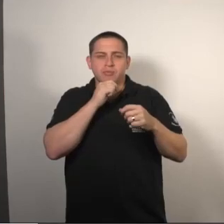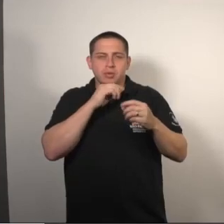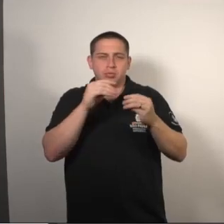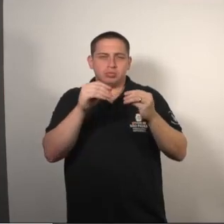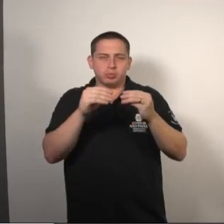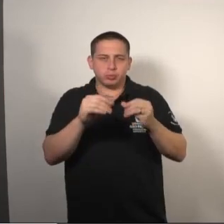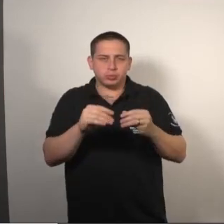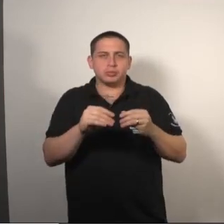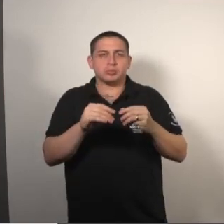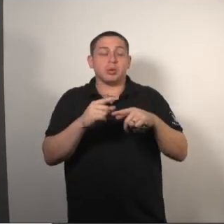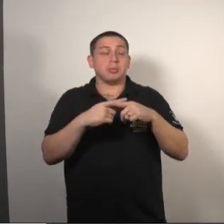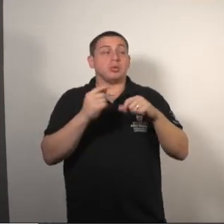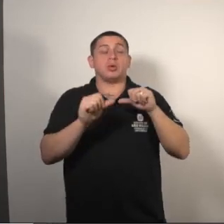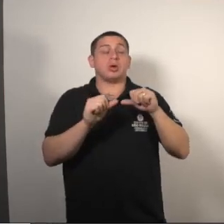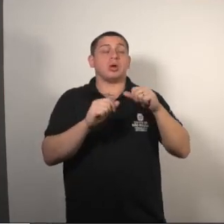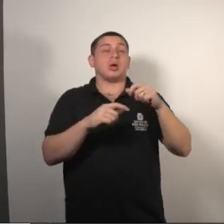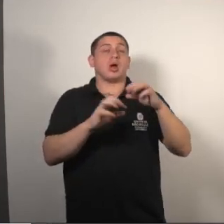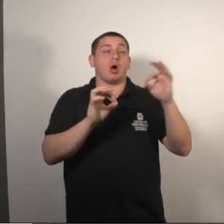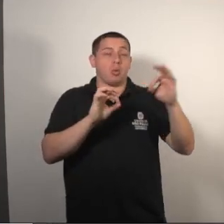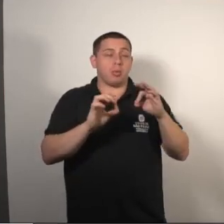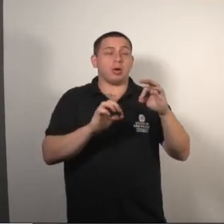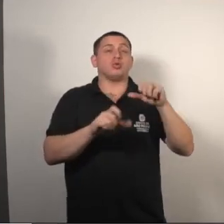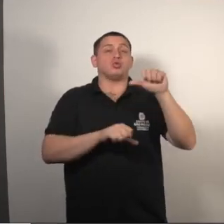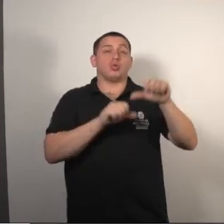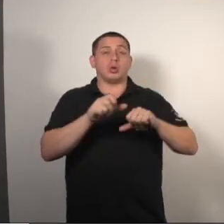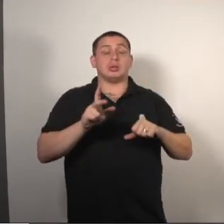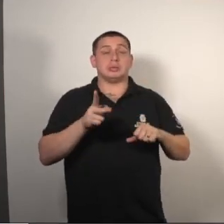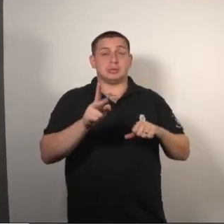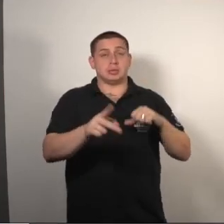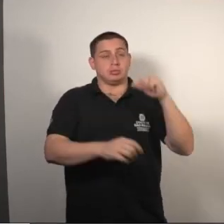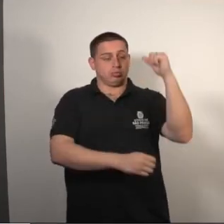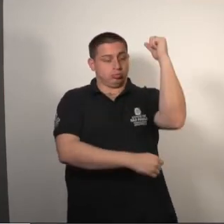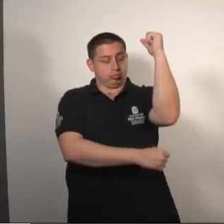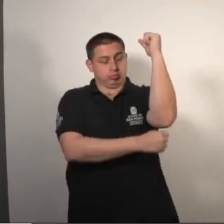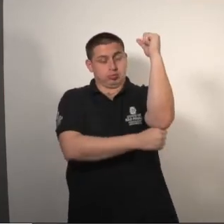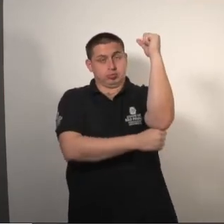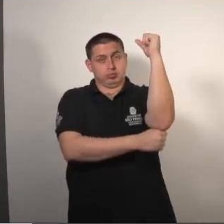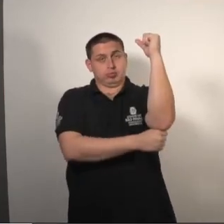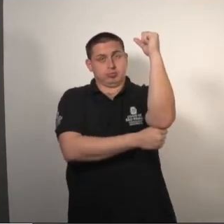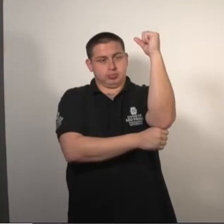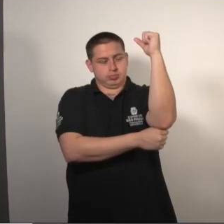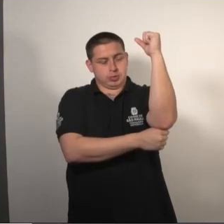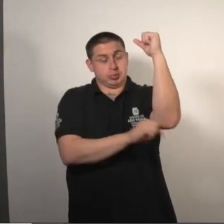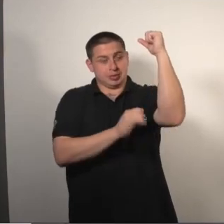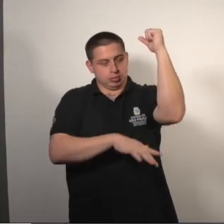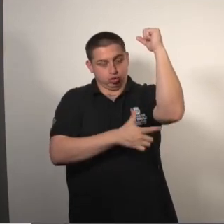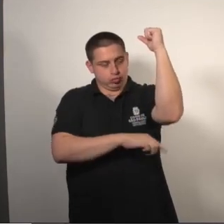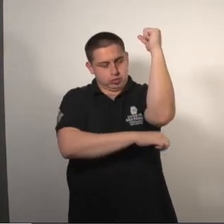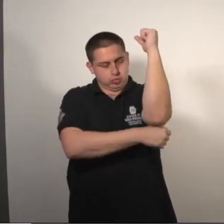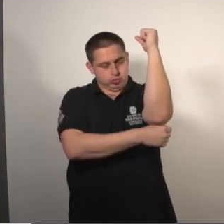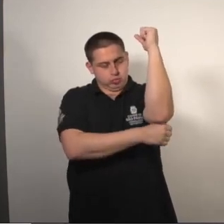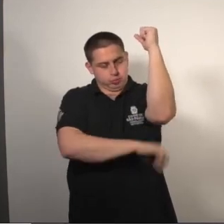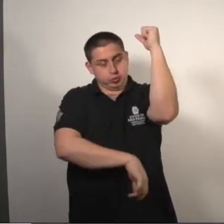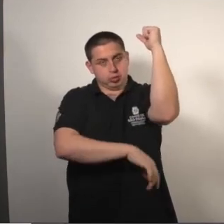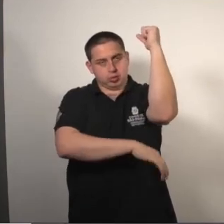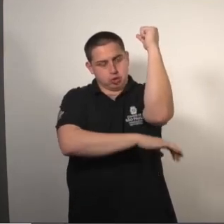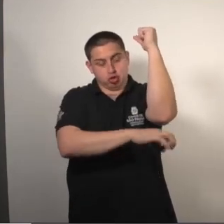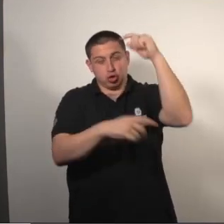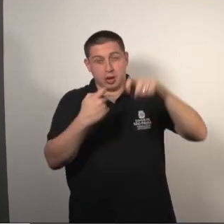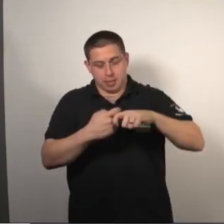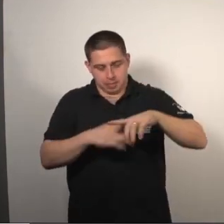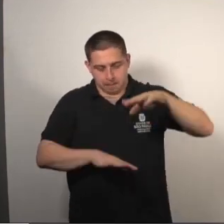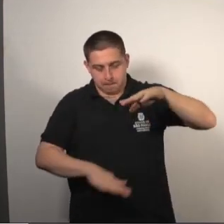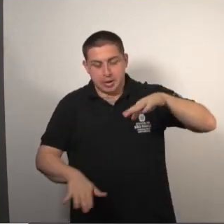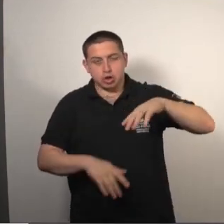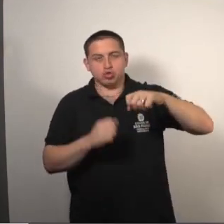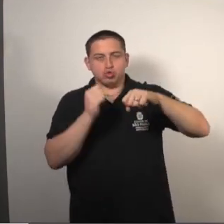acabam acontecendo no T5 e que acabou acontecendo em várias outras obras. É a falta desta manutenção. Então, o que a gente